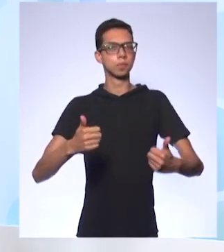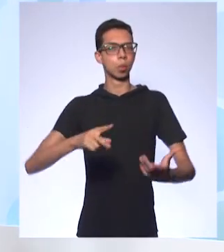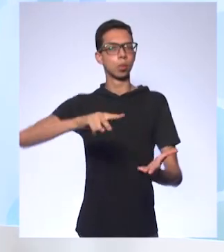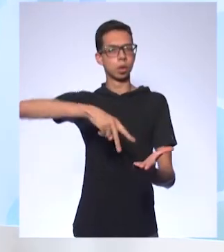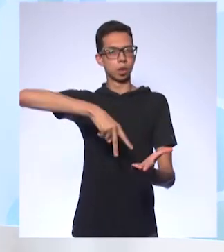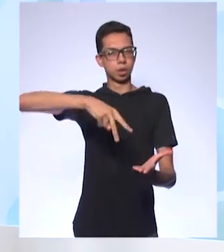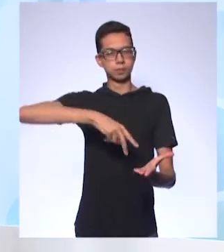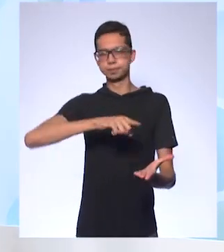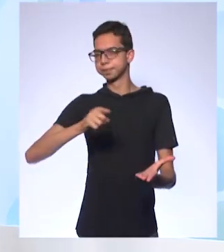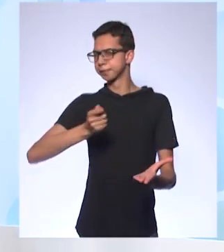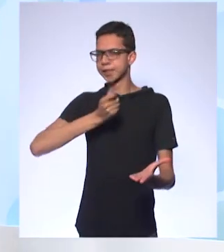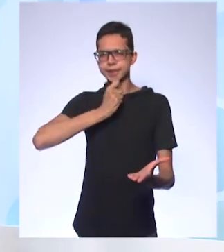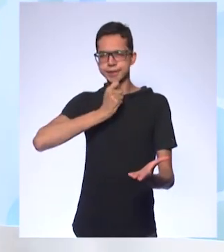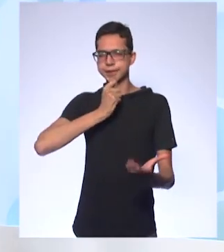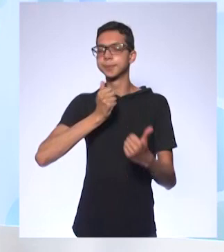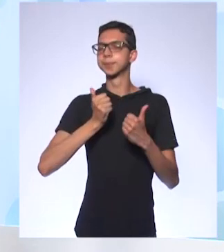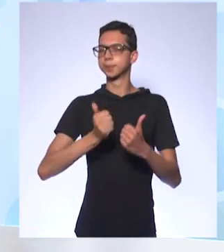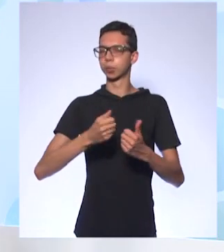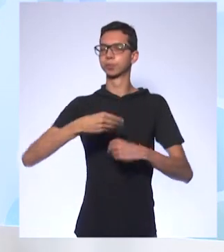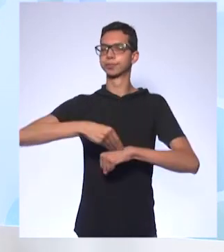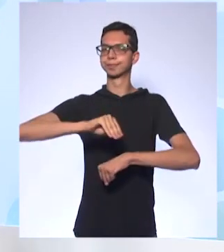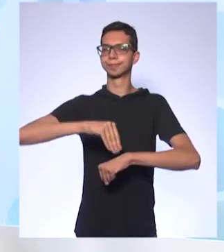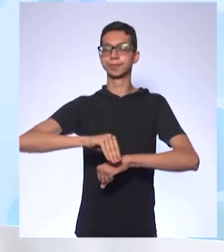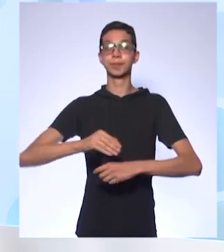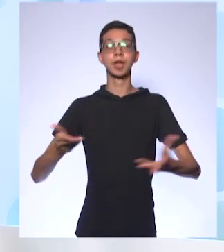ver o que é que diz aqui, uma partezinha, né?